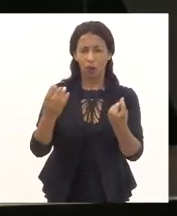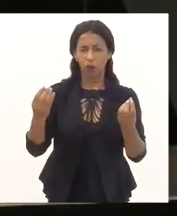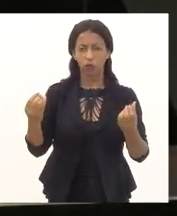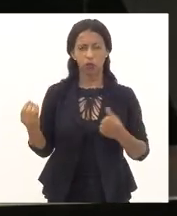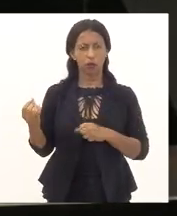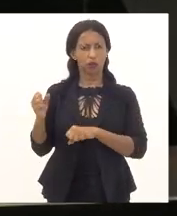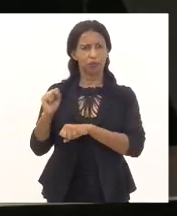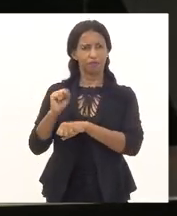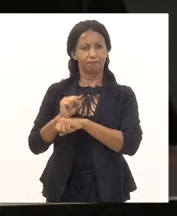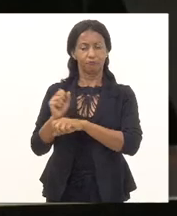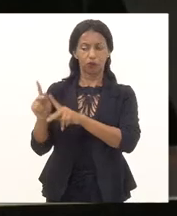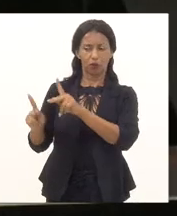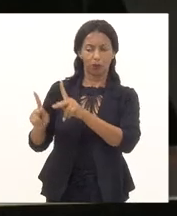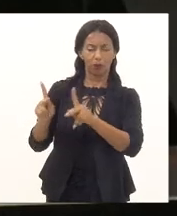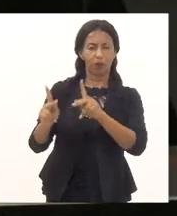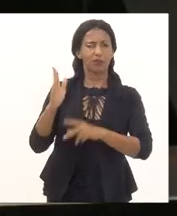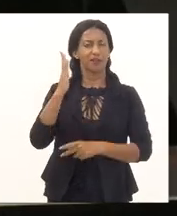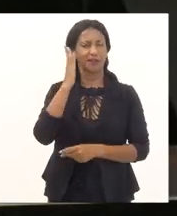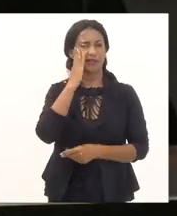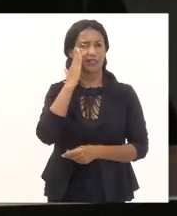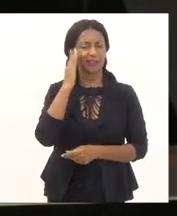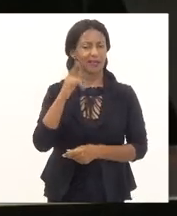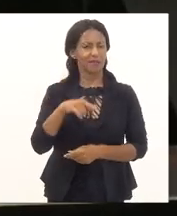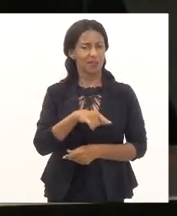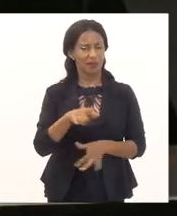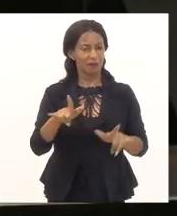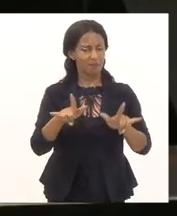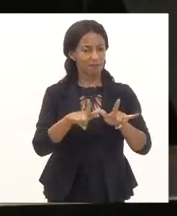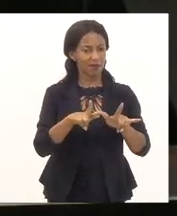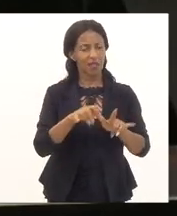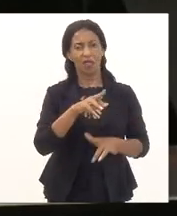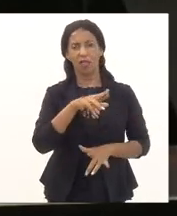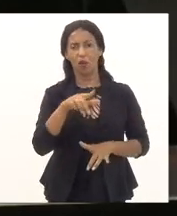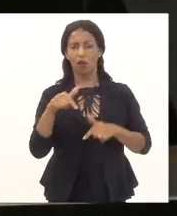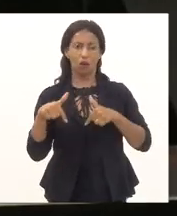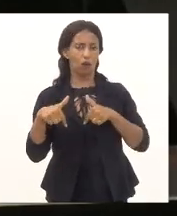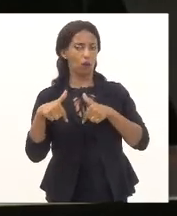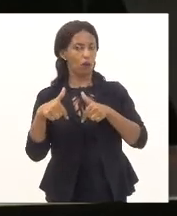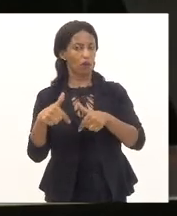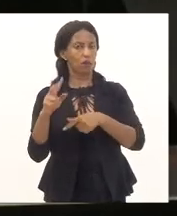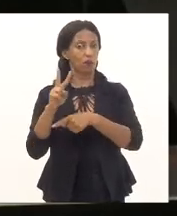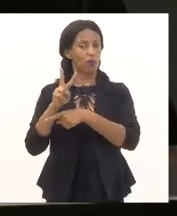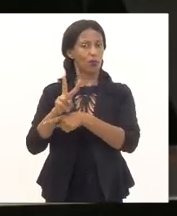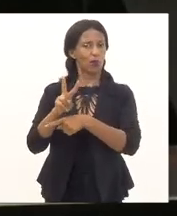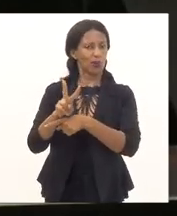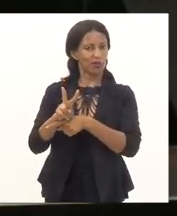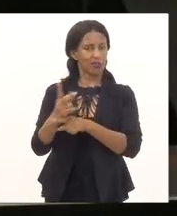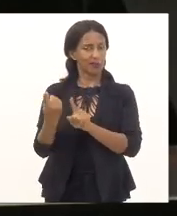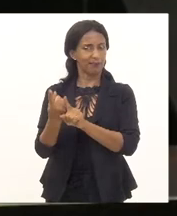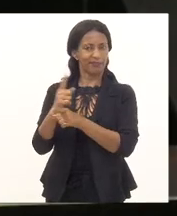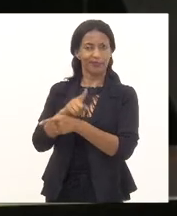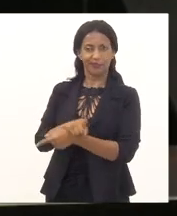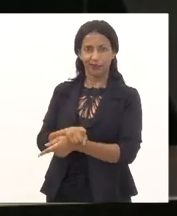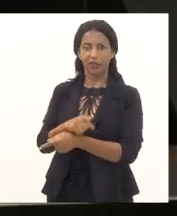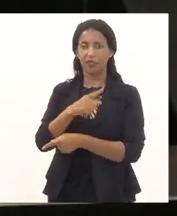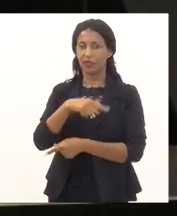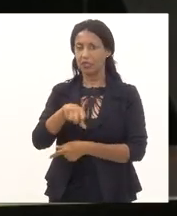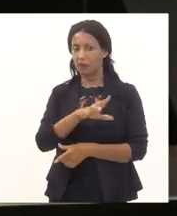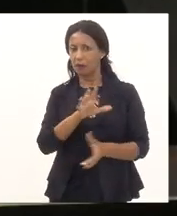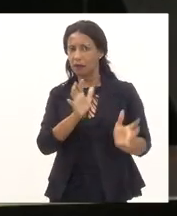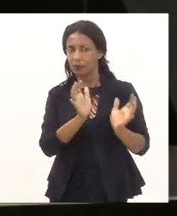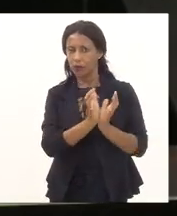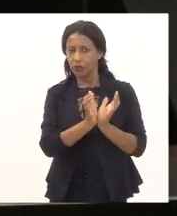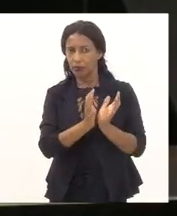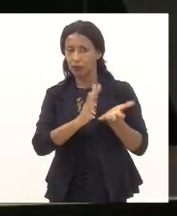deixou de... A população já sabe que essa não é uma ação protetora, pelo contrário, essa é uma ação